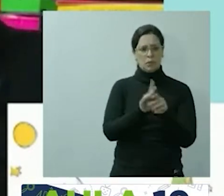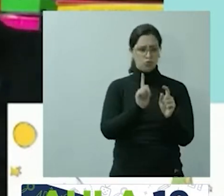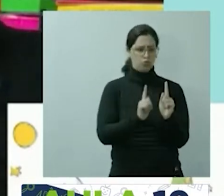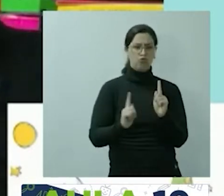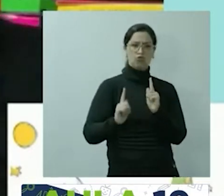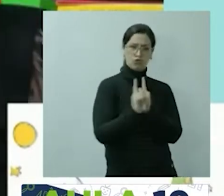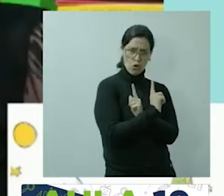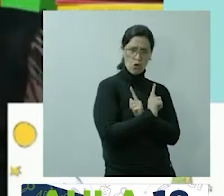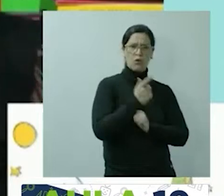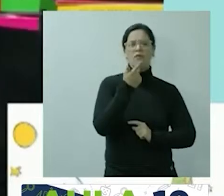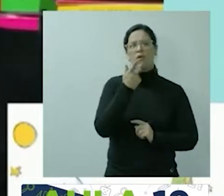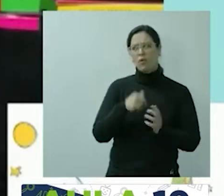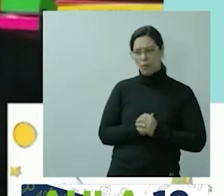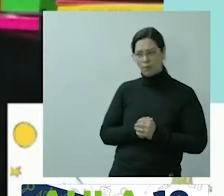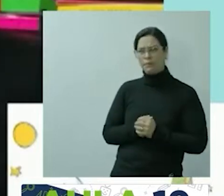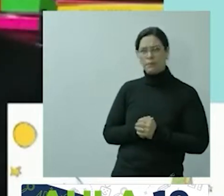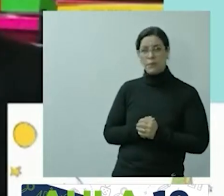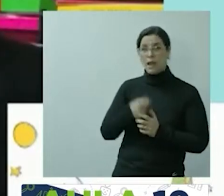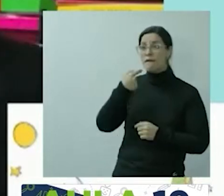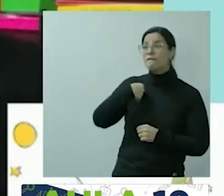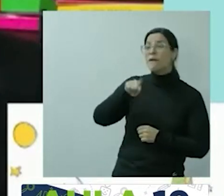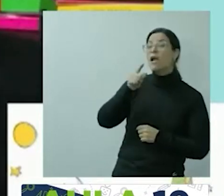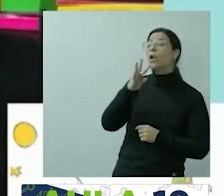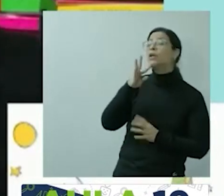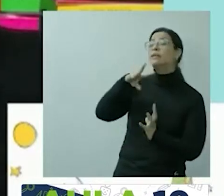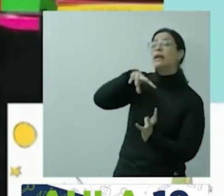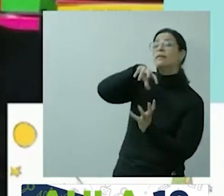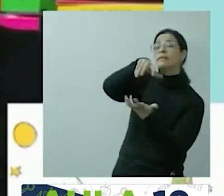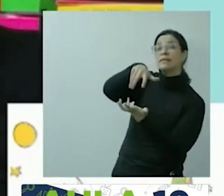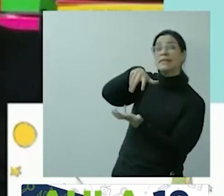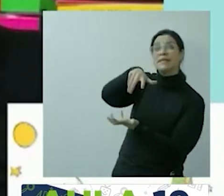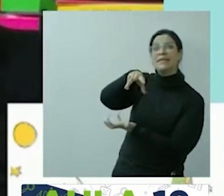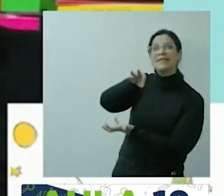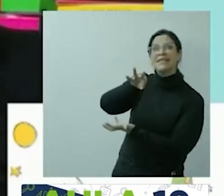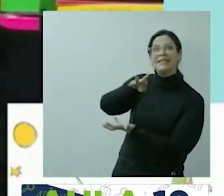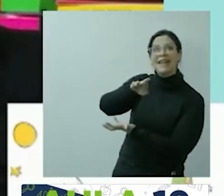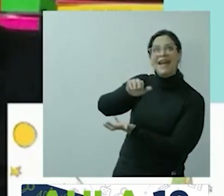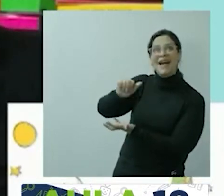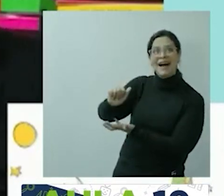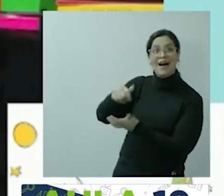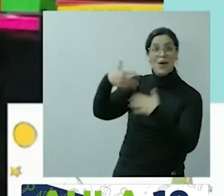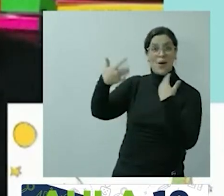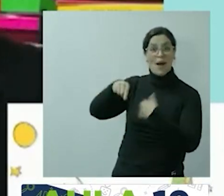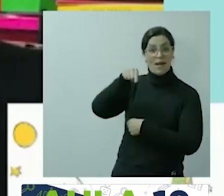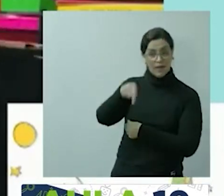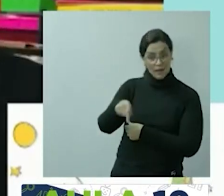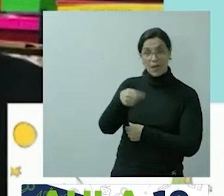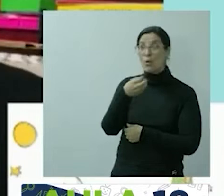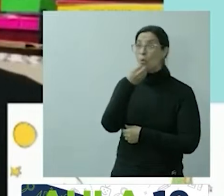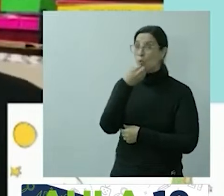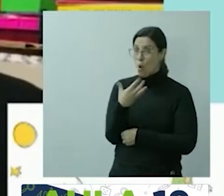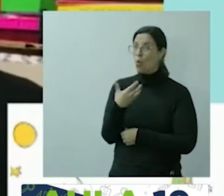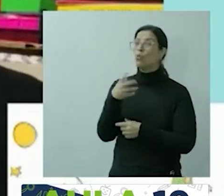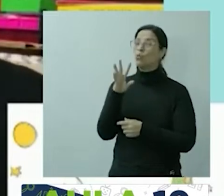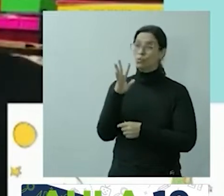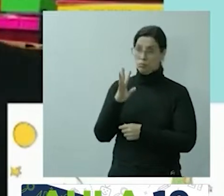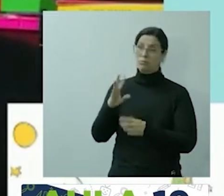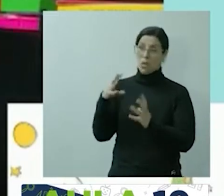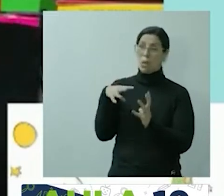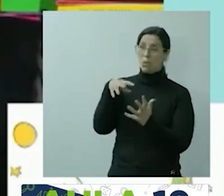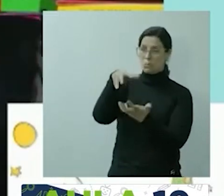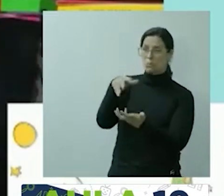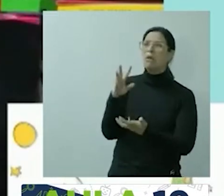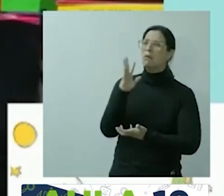falou: ora, vá conhecer a Terra. A Terra é um bom planeta. E foi para lá